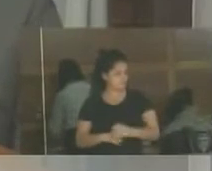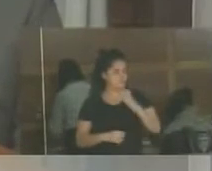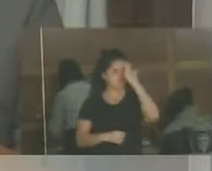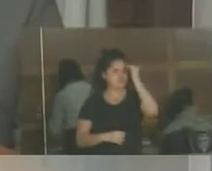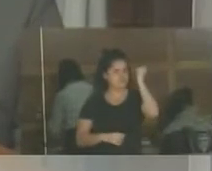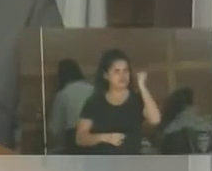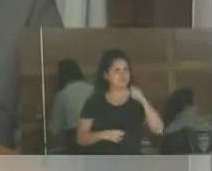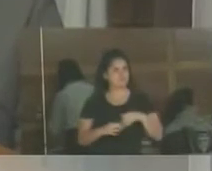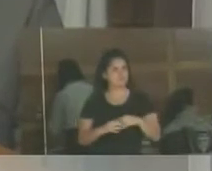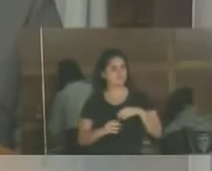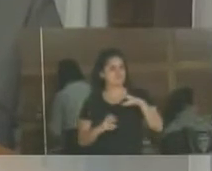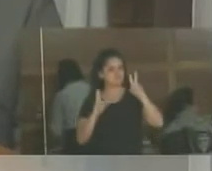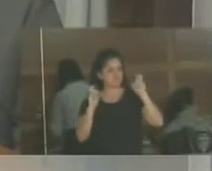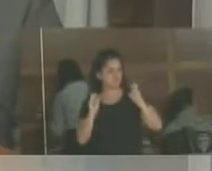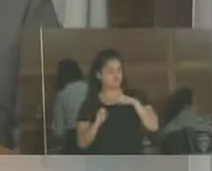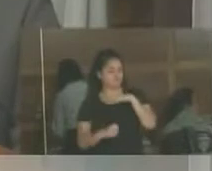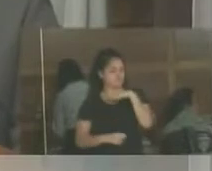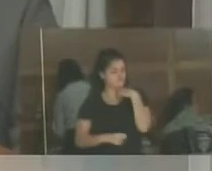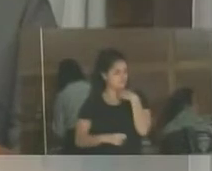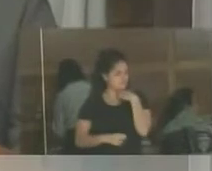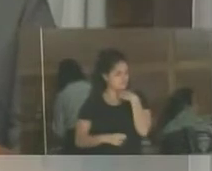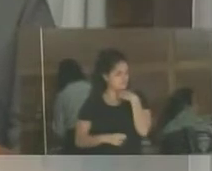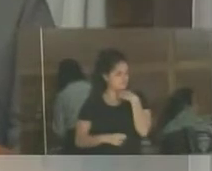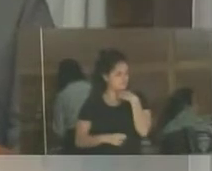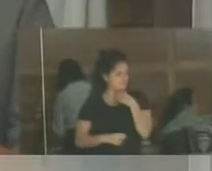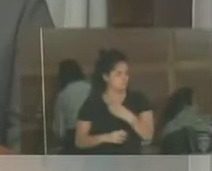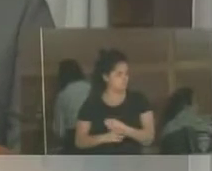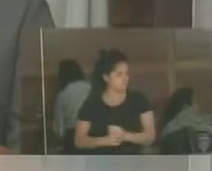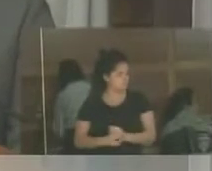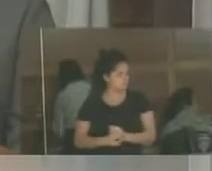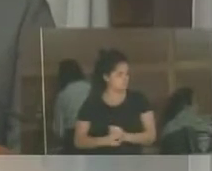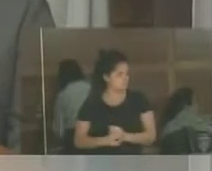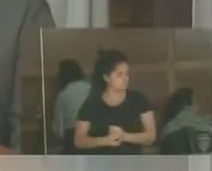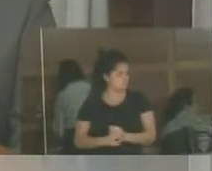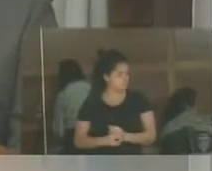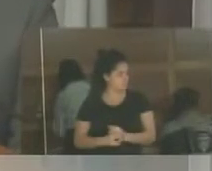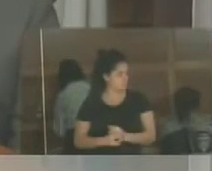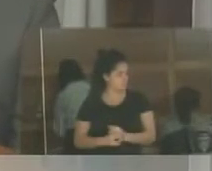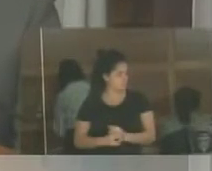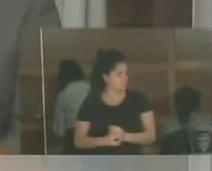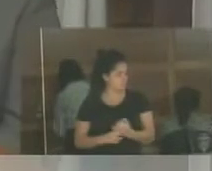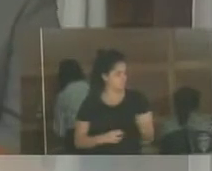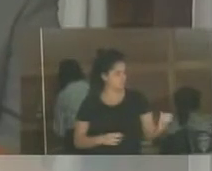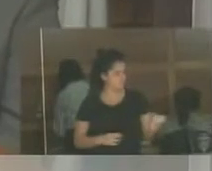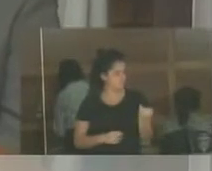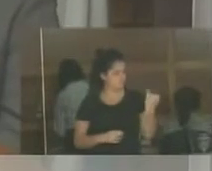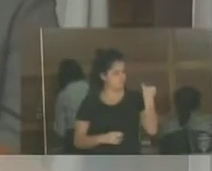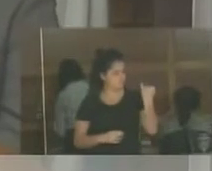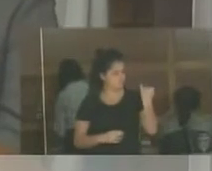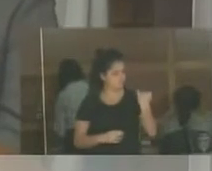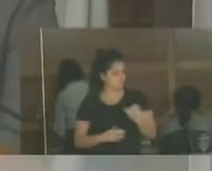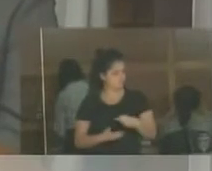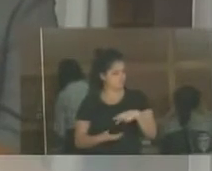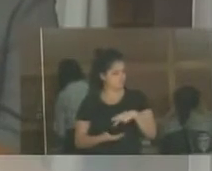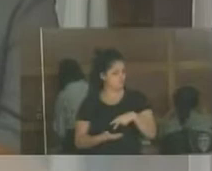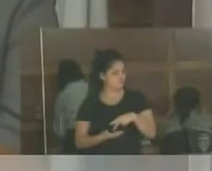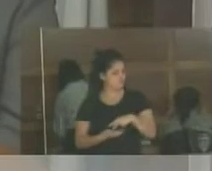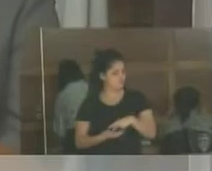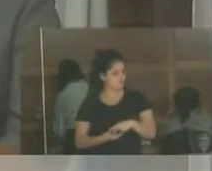suicídio. E nesse caso, principalmente na rede pública. Isso que vem